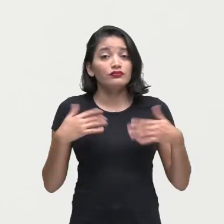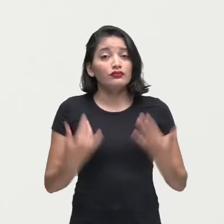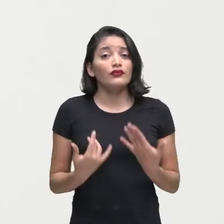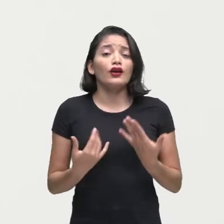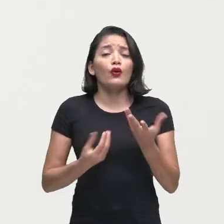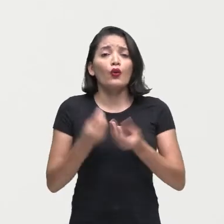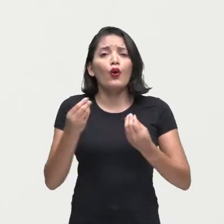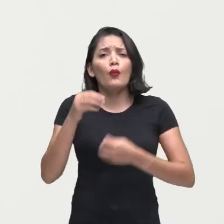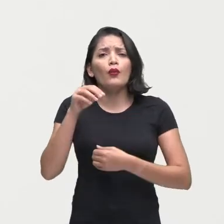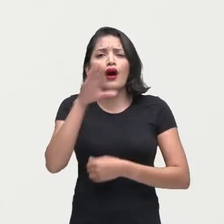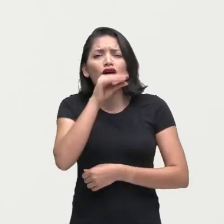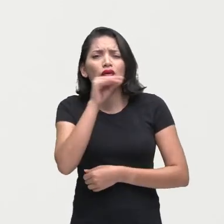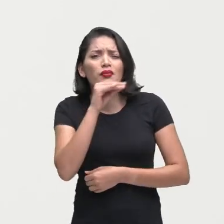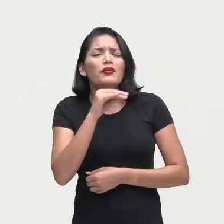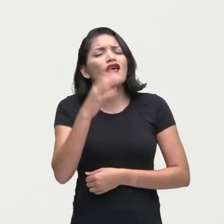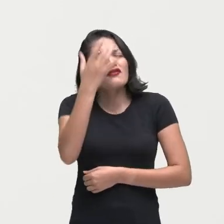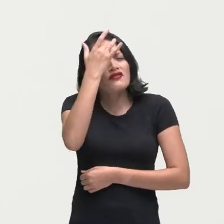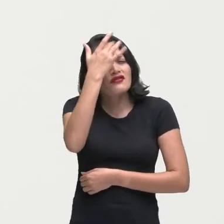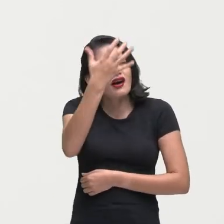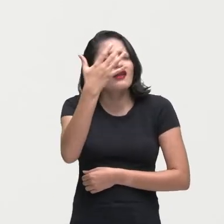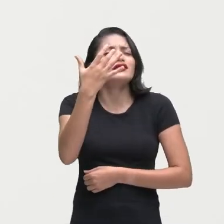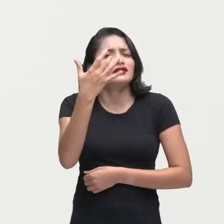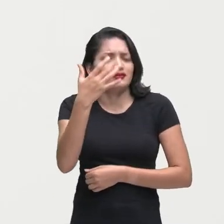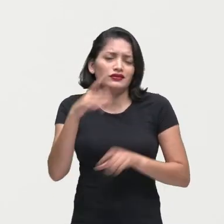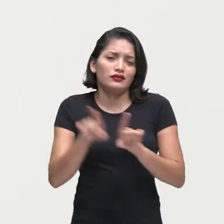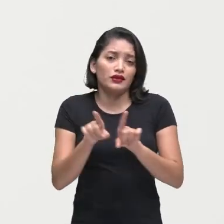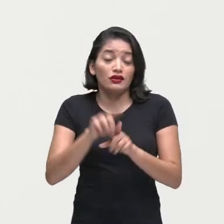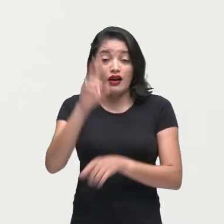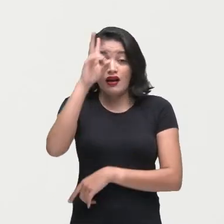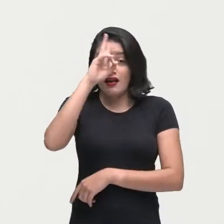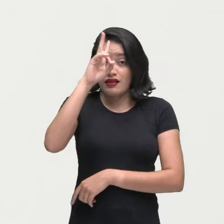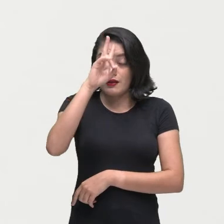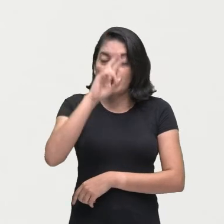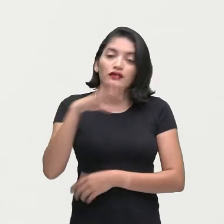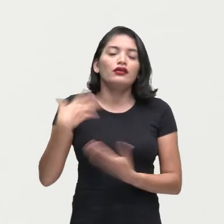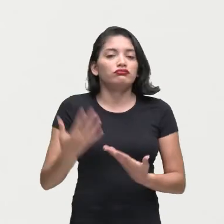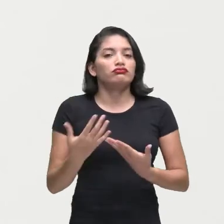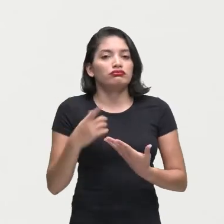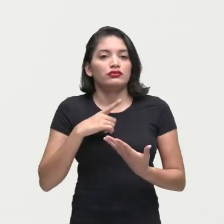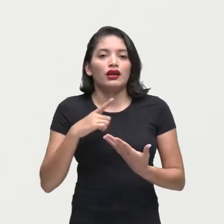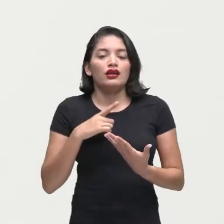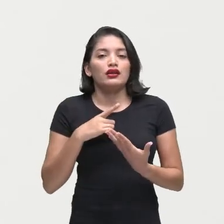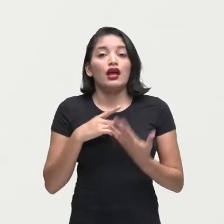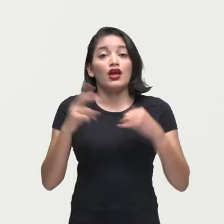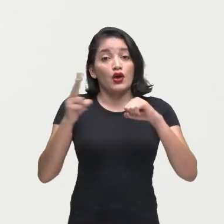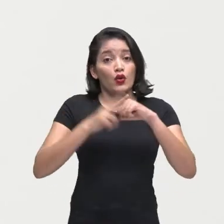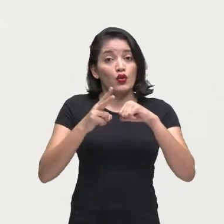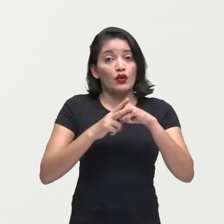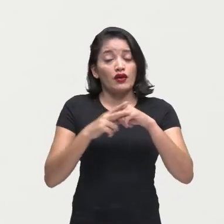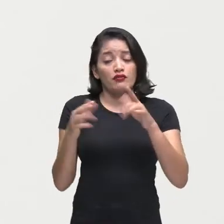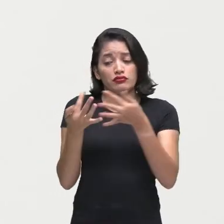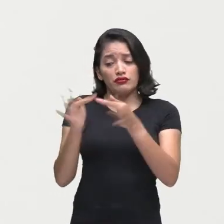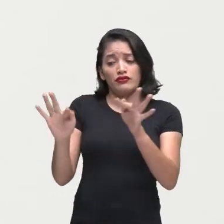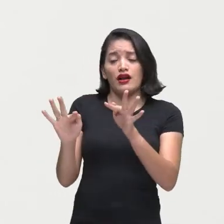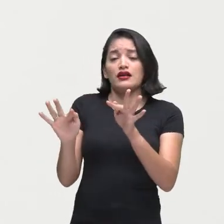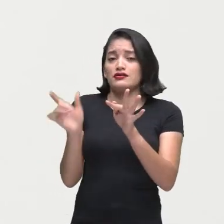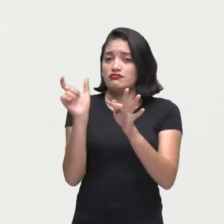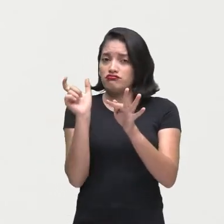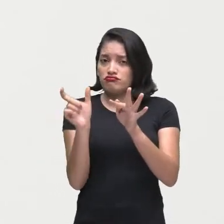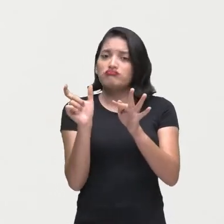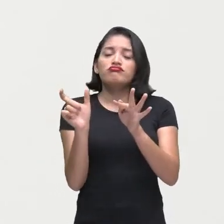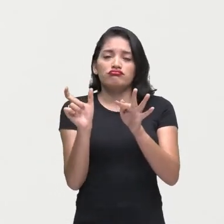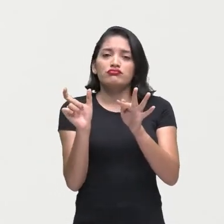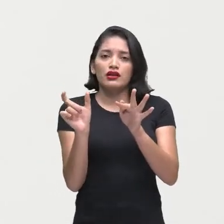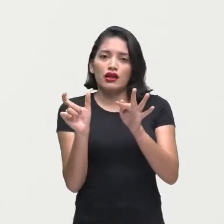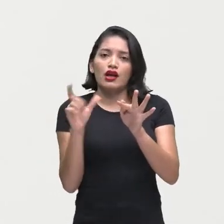forma contraída é muito fácil de fazer só lembrar identificou o verbo to be na palavra na frase então